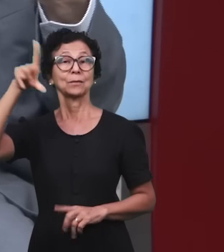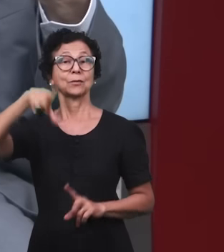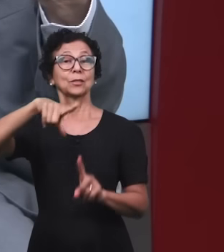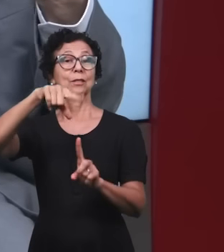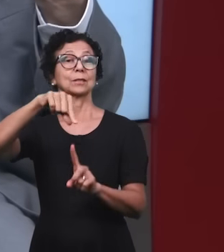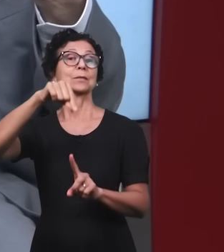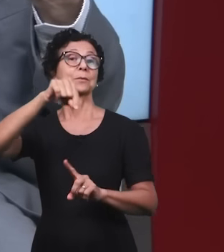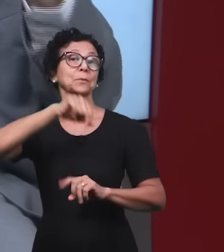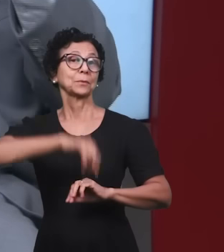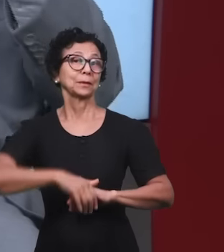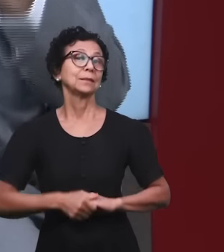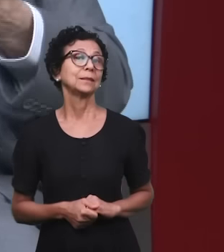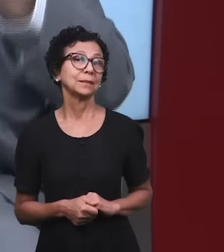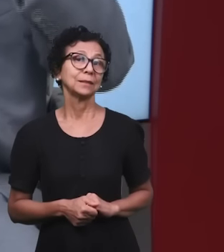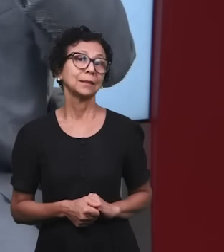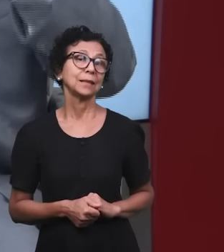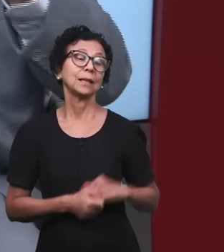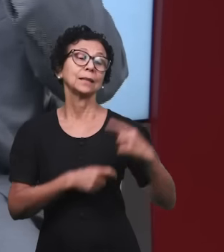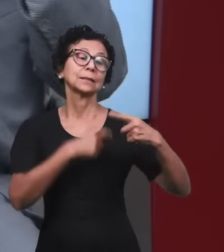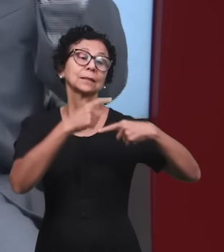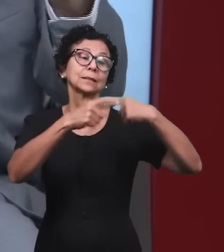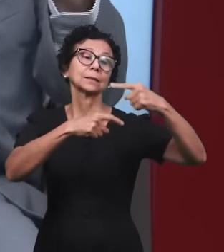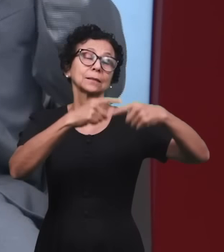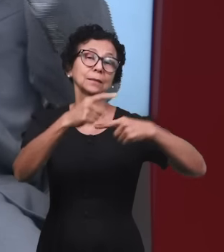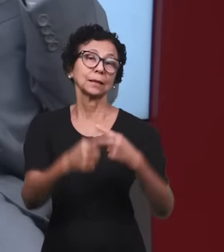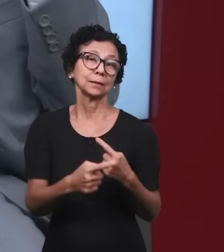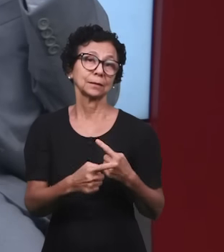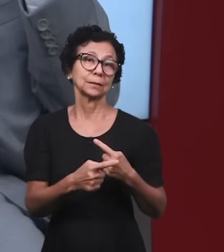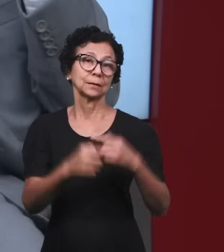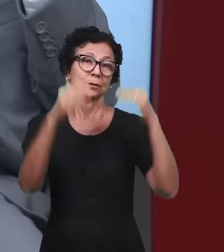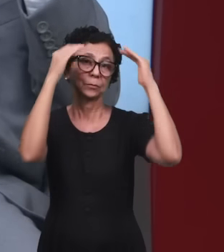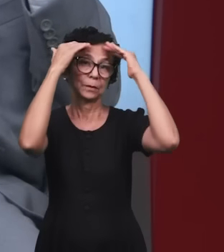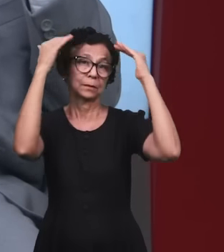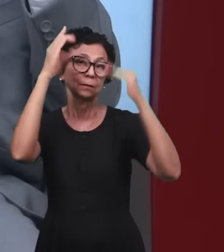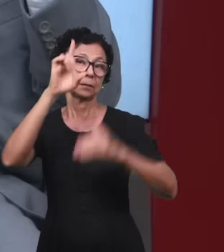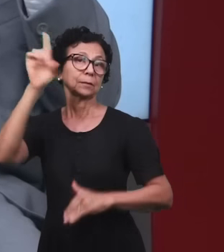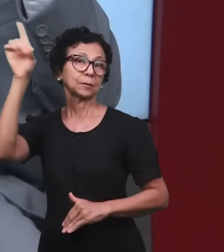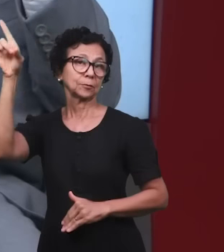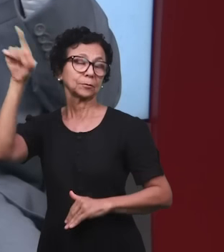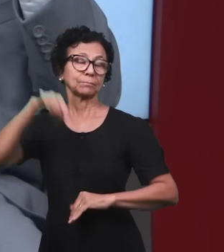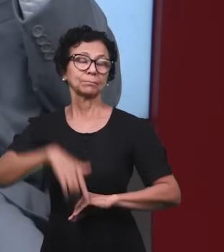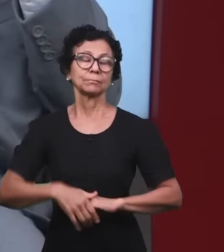separava o patriarca que iria fazer a sua vontade.